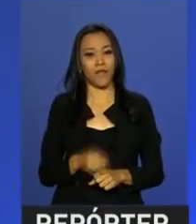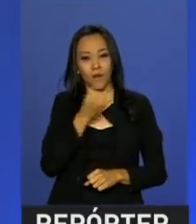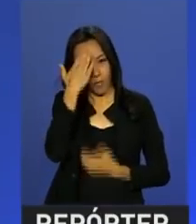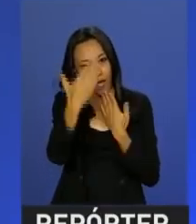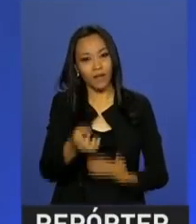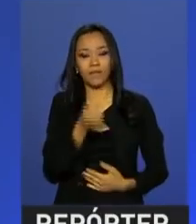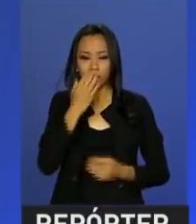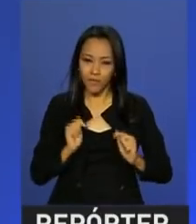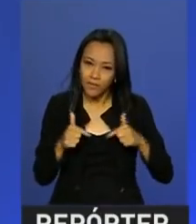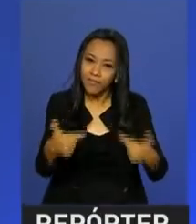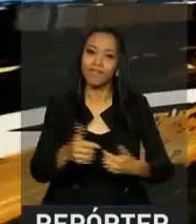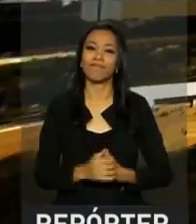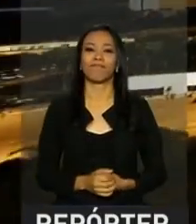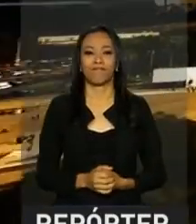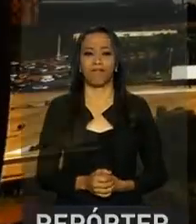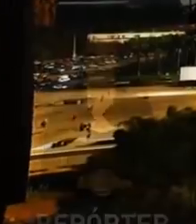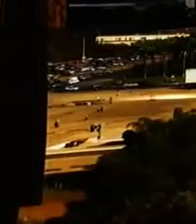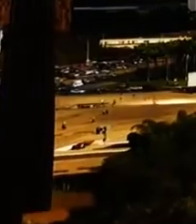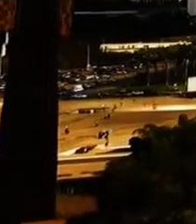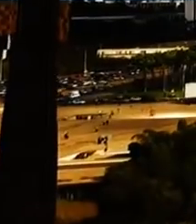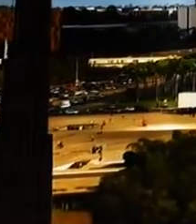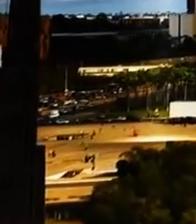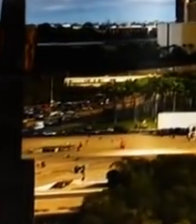obrigado e bom trabalho